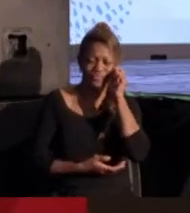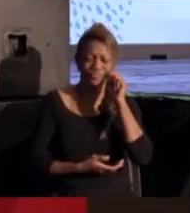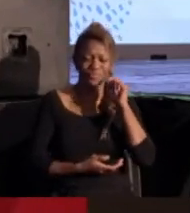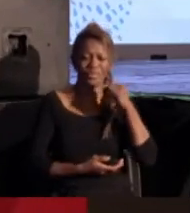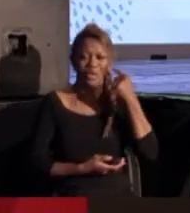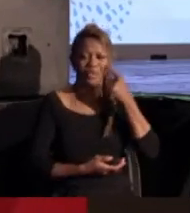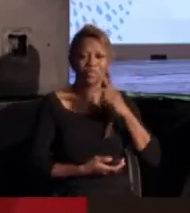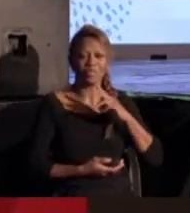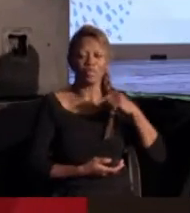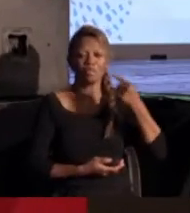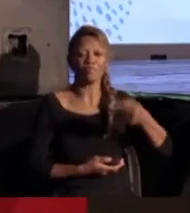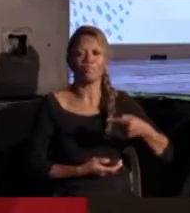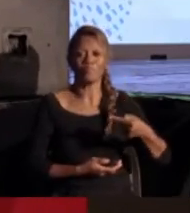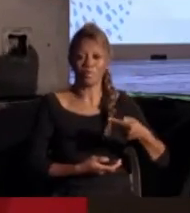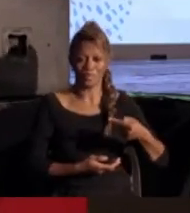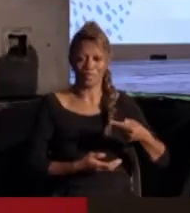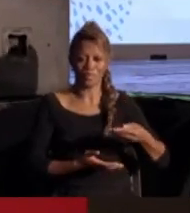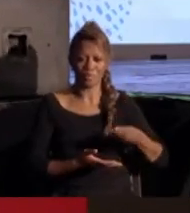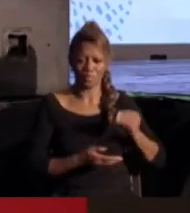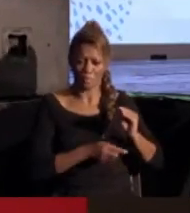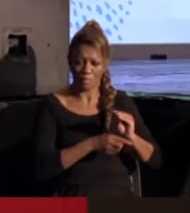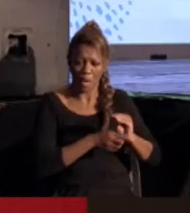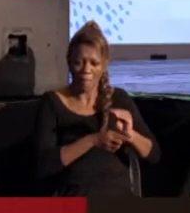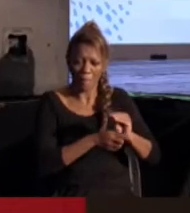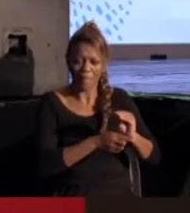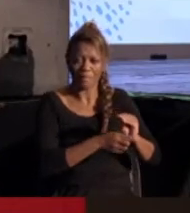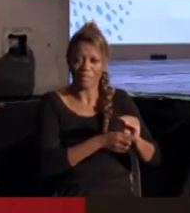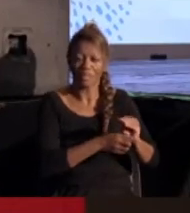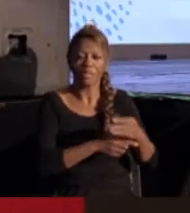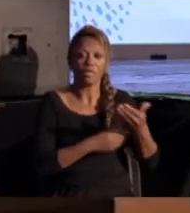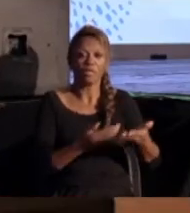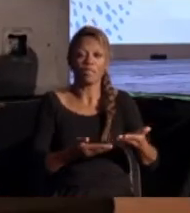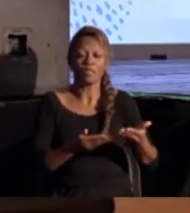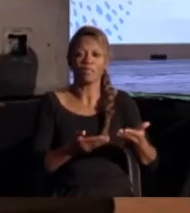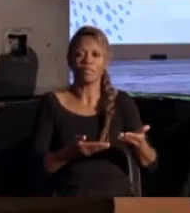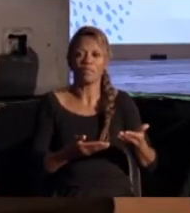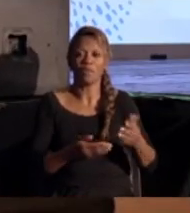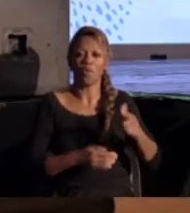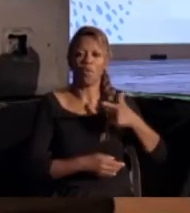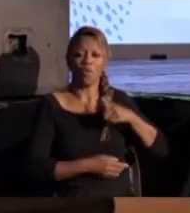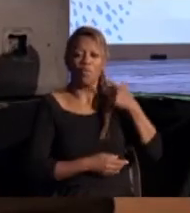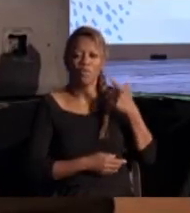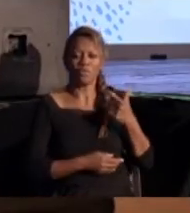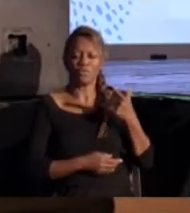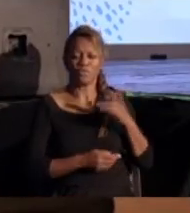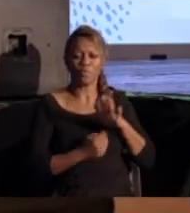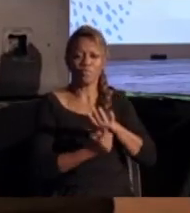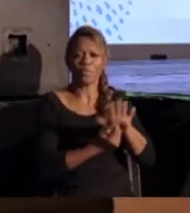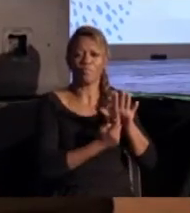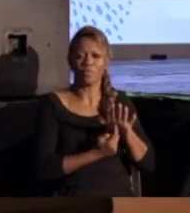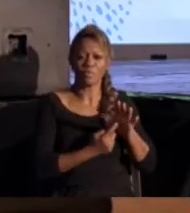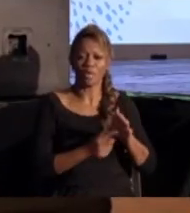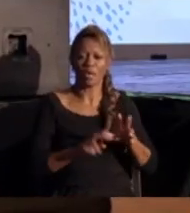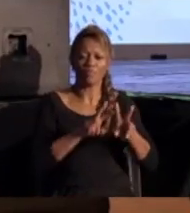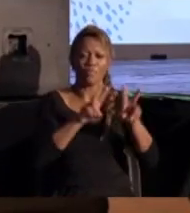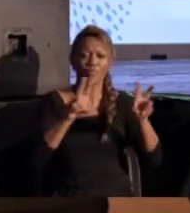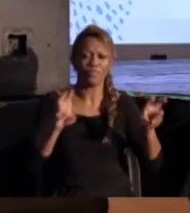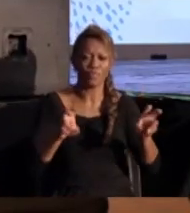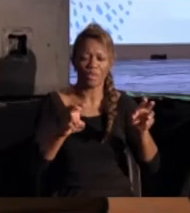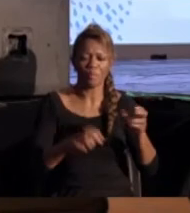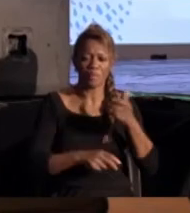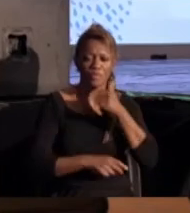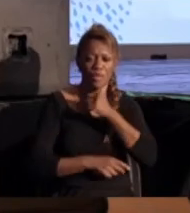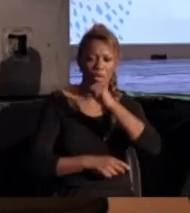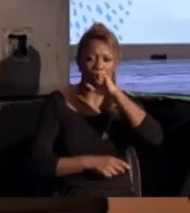frente para ser amamentado. Então, esta outra boca que aparece naquele lugar